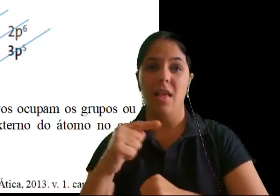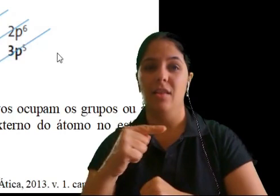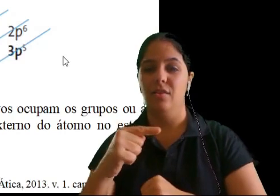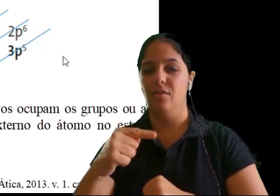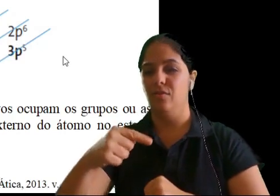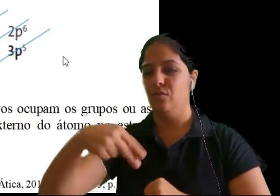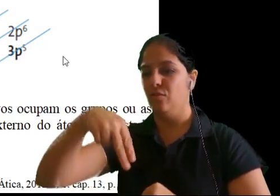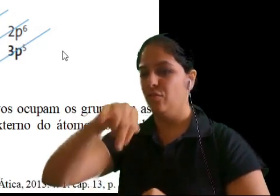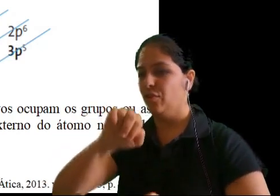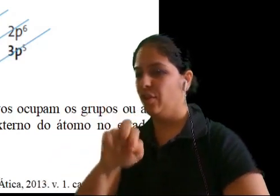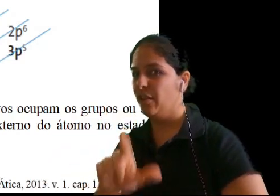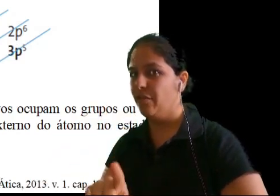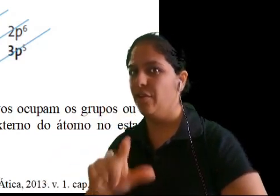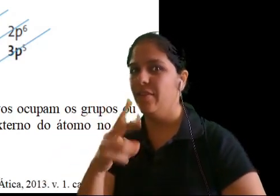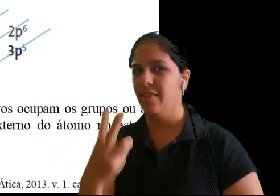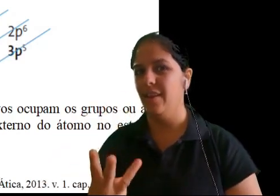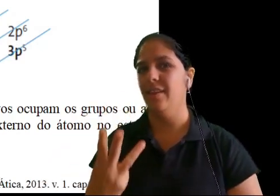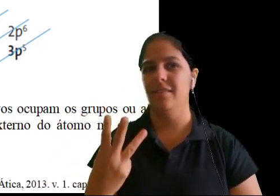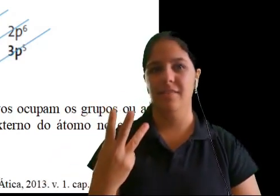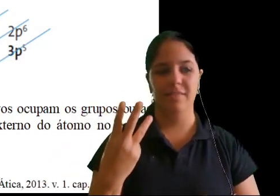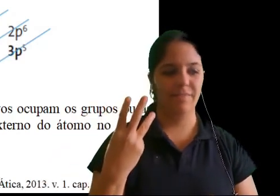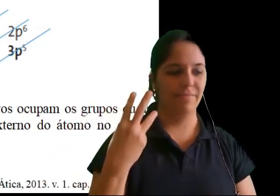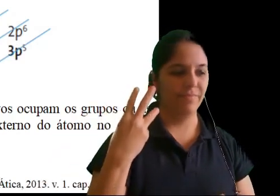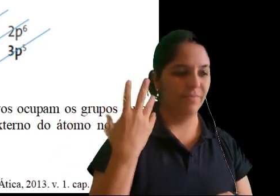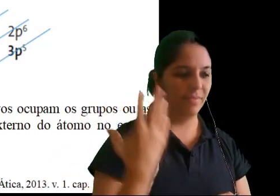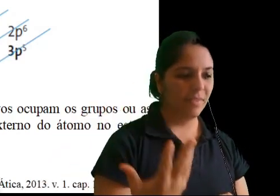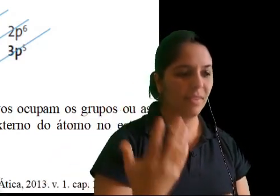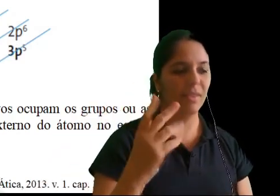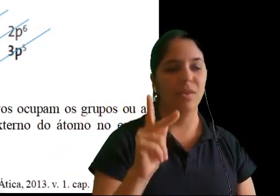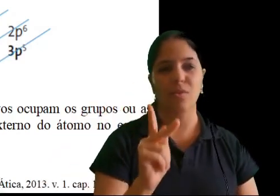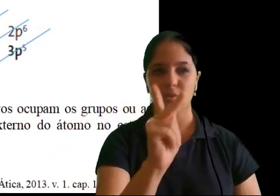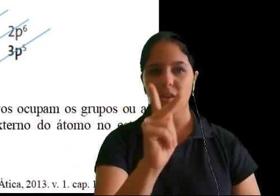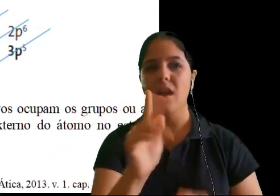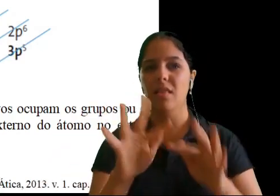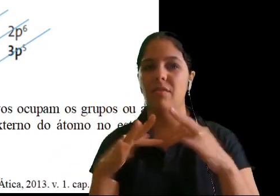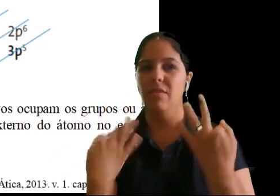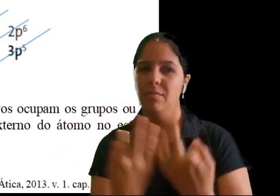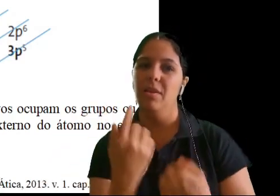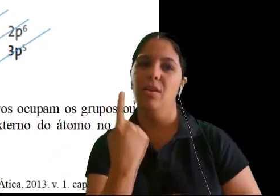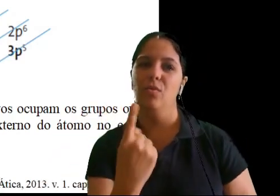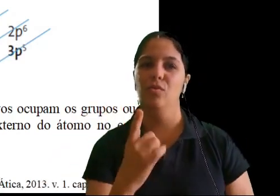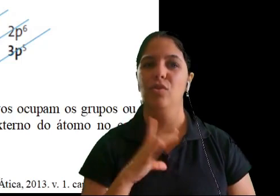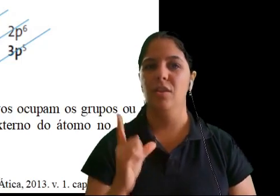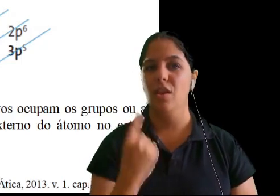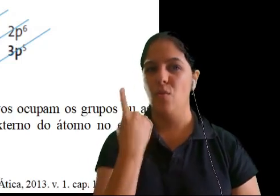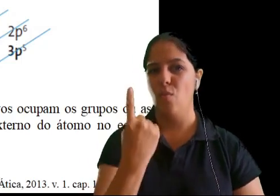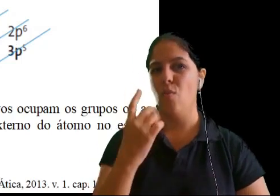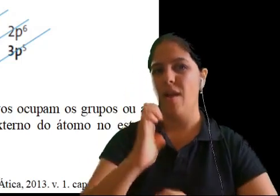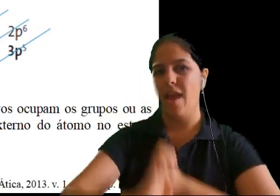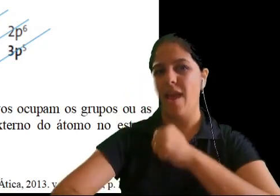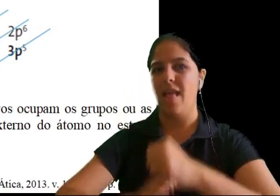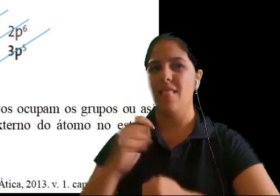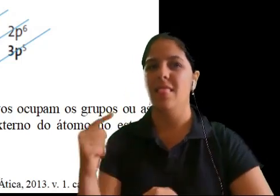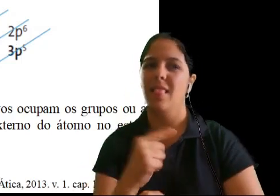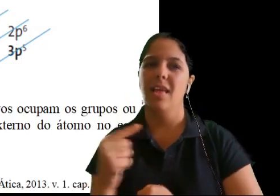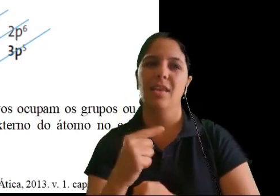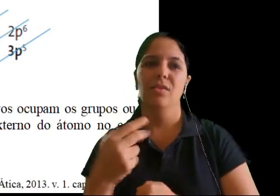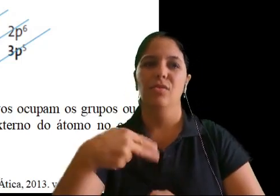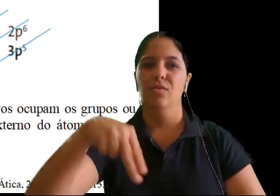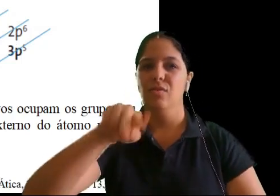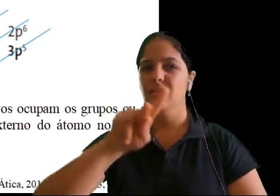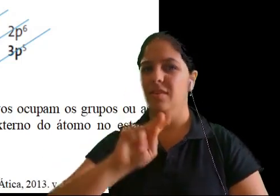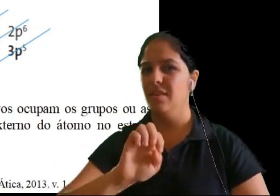no nível 3, enquanto o potássio está na família 1 e apresenta apenas um elétron